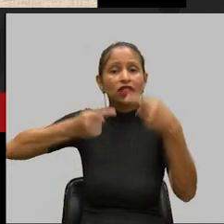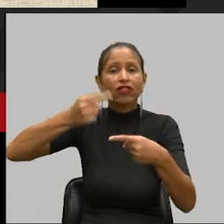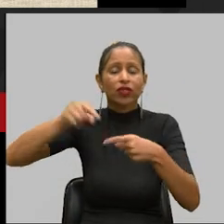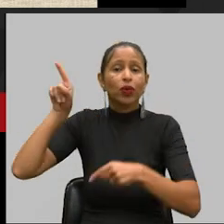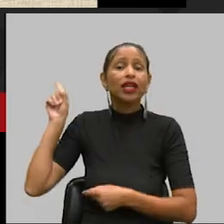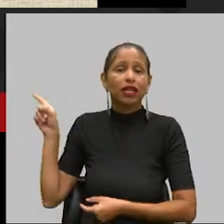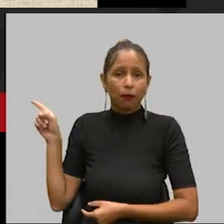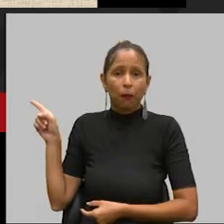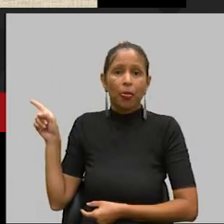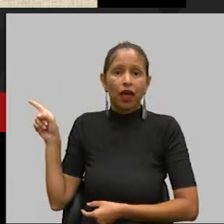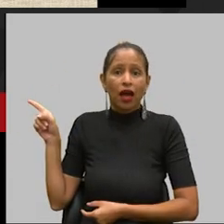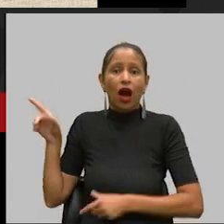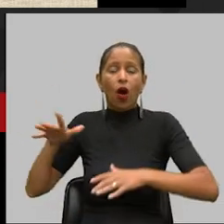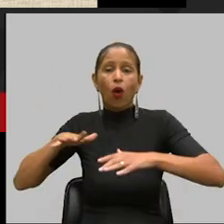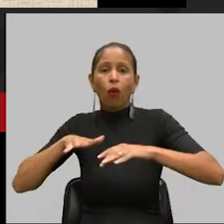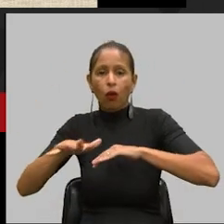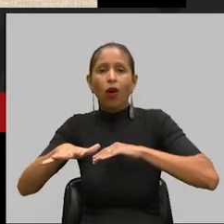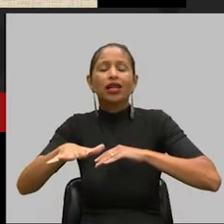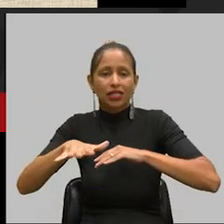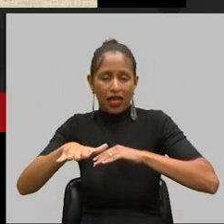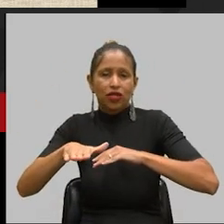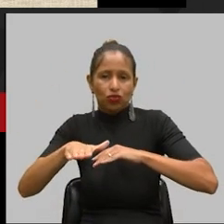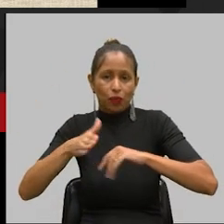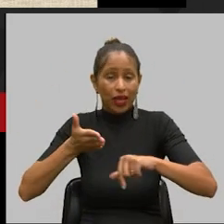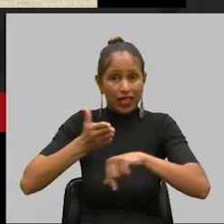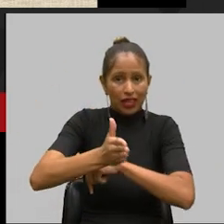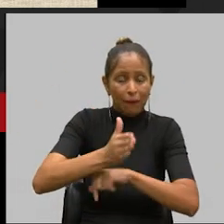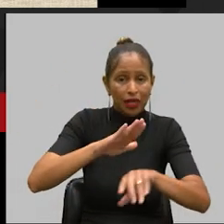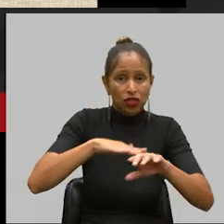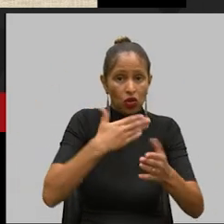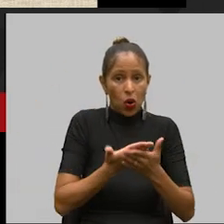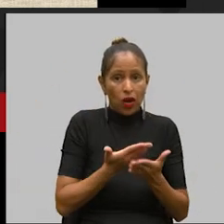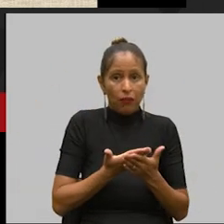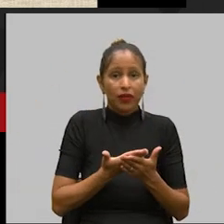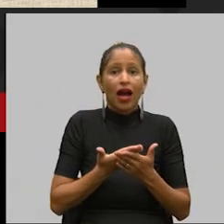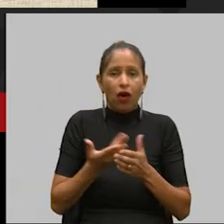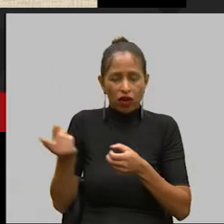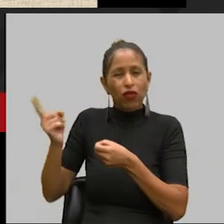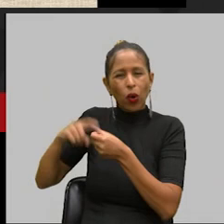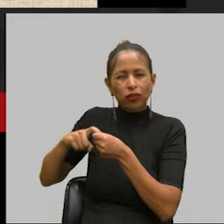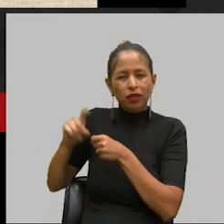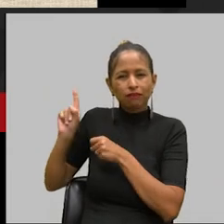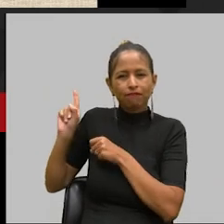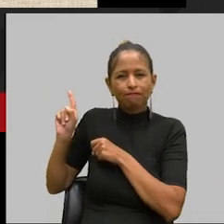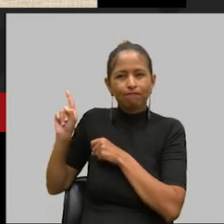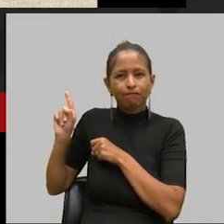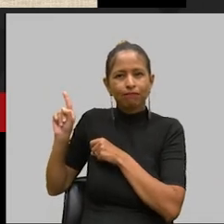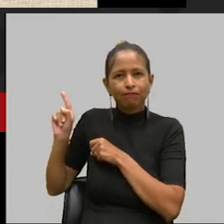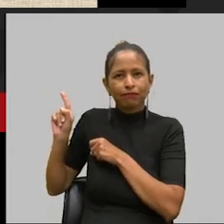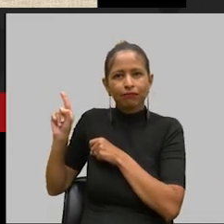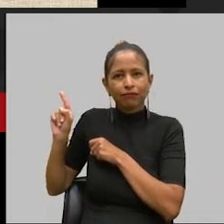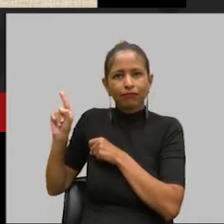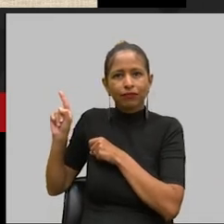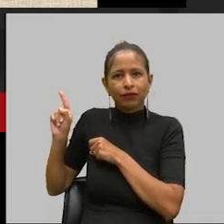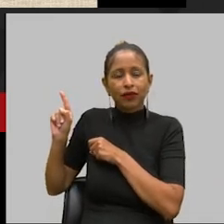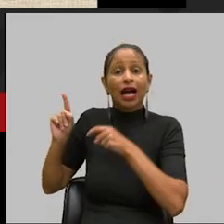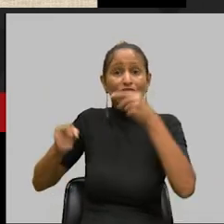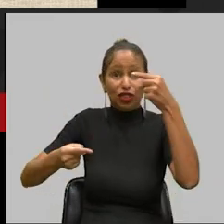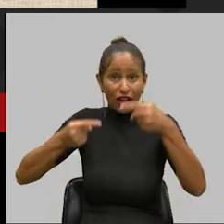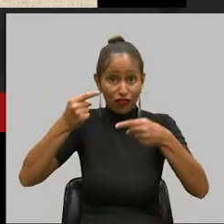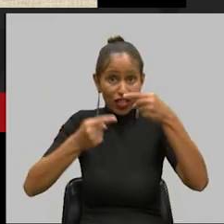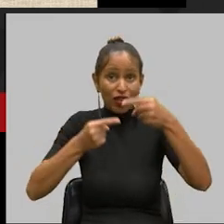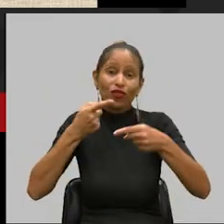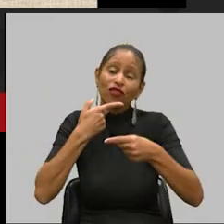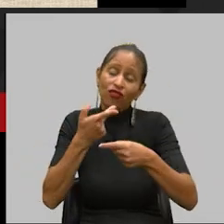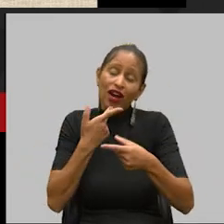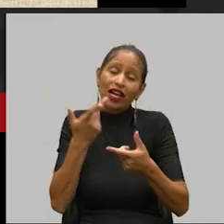que é do acesso e da permanência né Agora nós vamos voltar eu falei da falei daí já acabei de